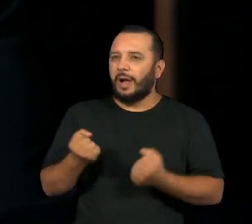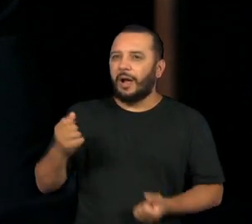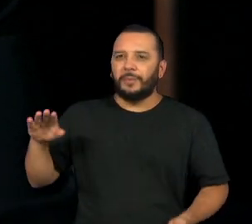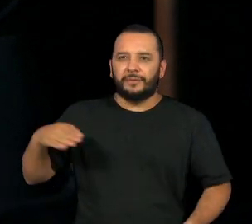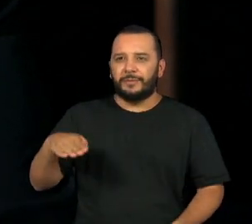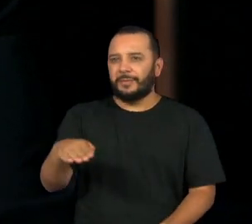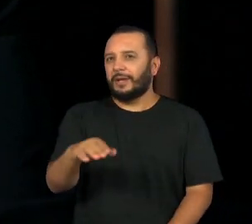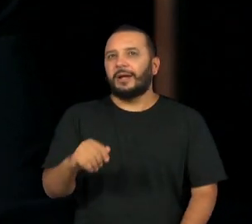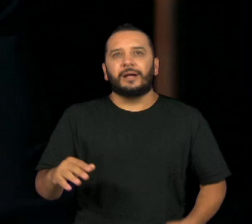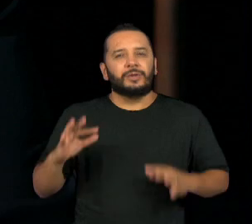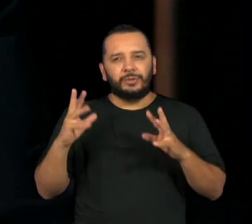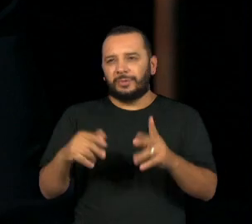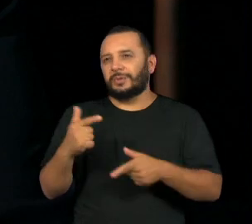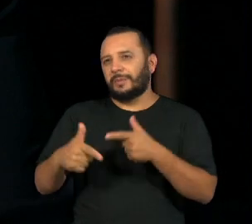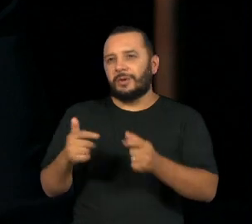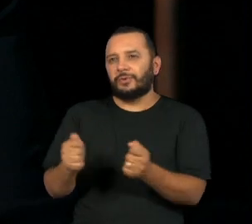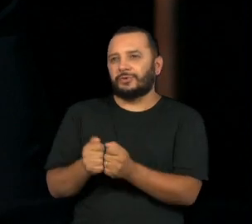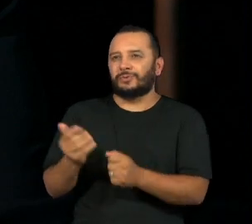cá. Meu pai, ele tinha